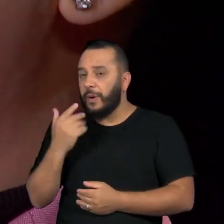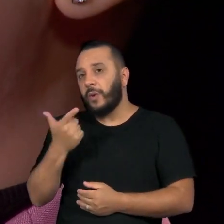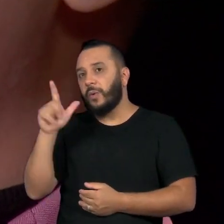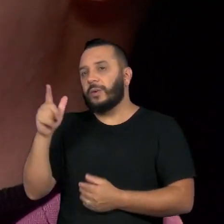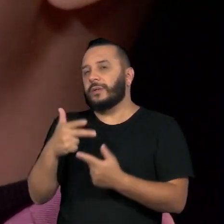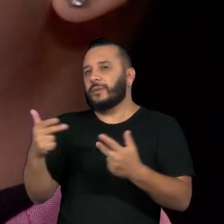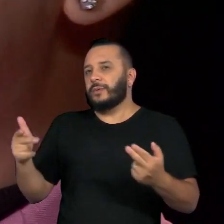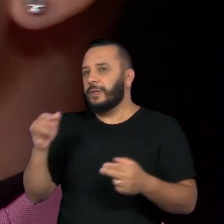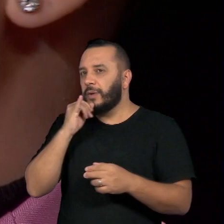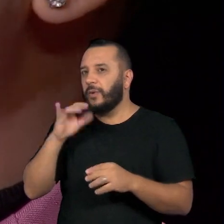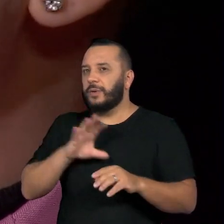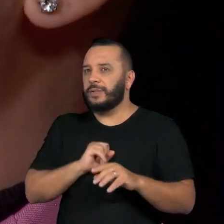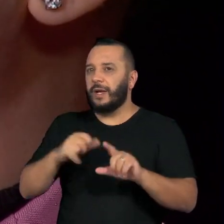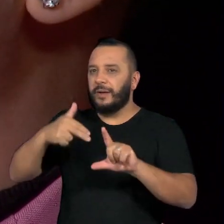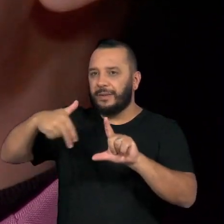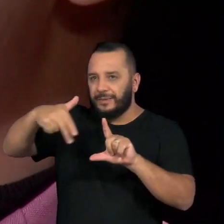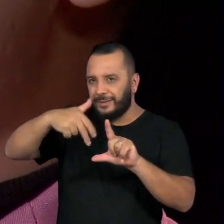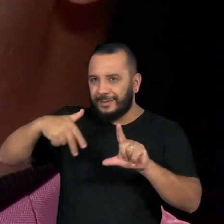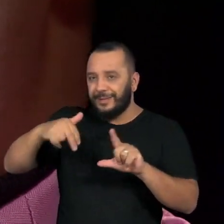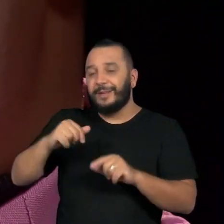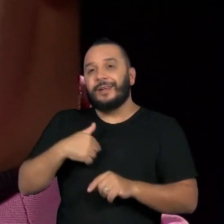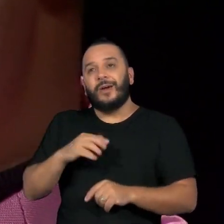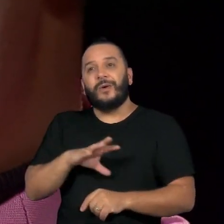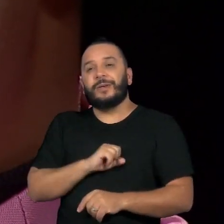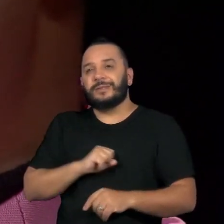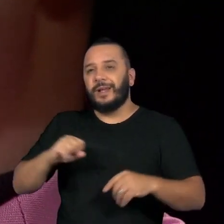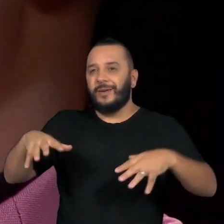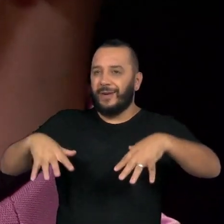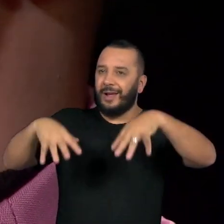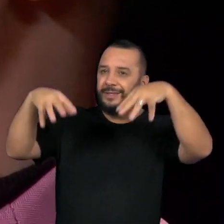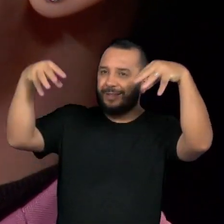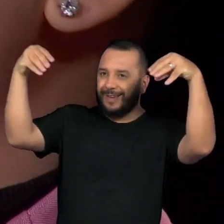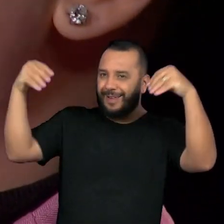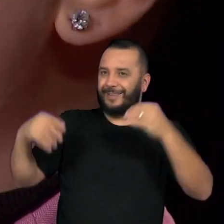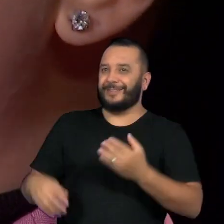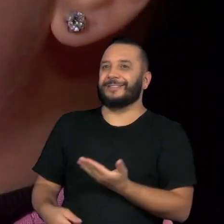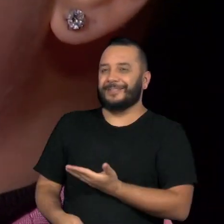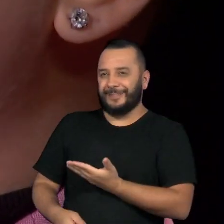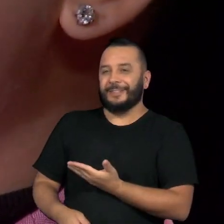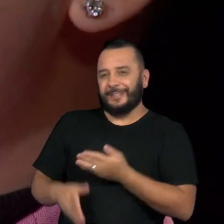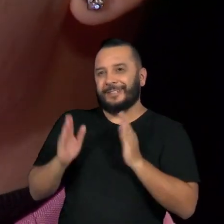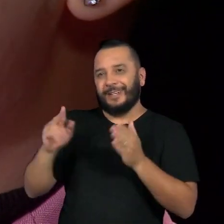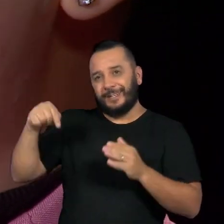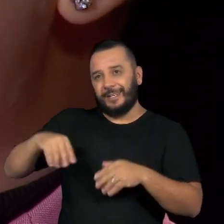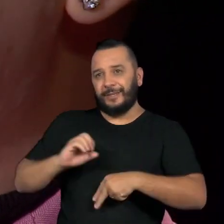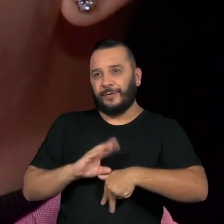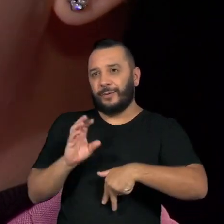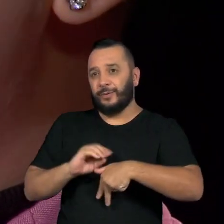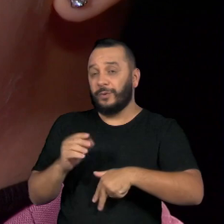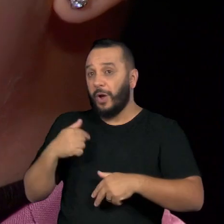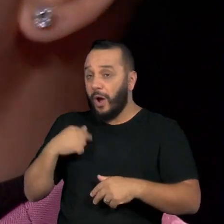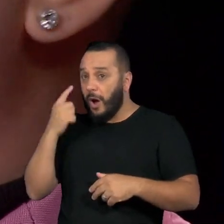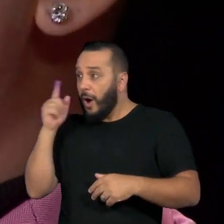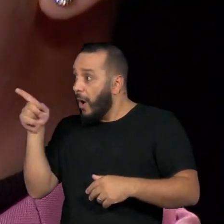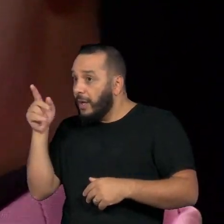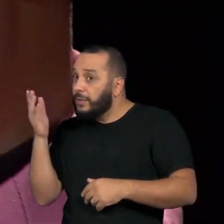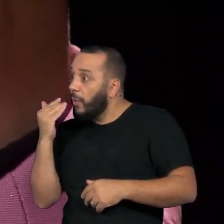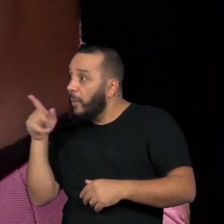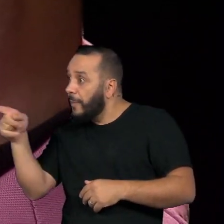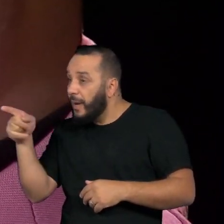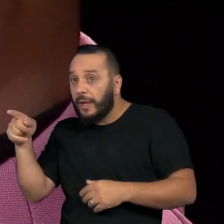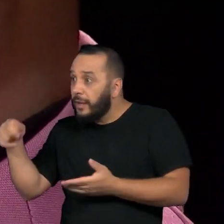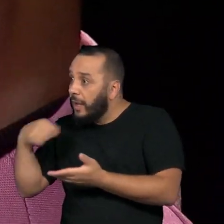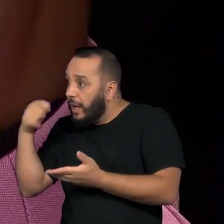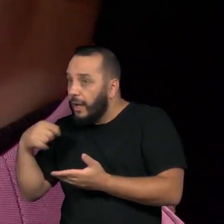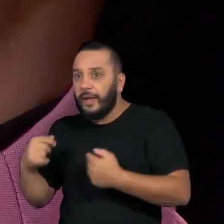desenho animado, gostava muito de Castelo Rá-Tim-Bum. Sim. Olha, filha, eles estão comendo tal coisa, a mamãe fez para você também. Vamos comer